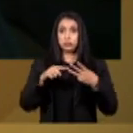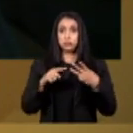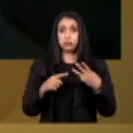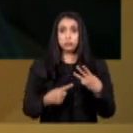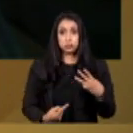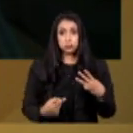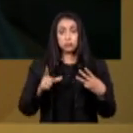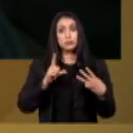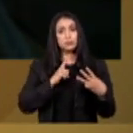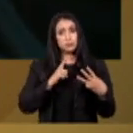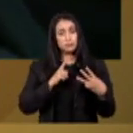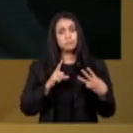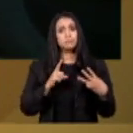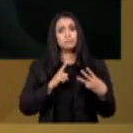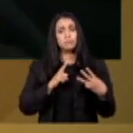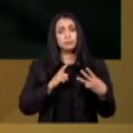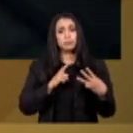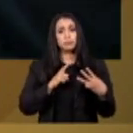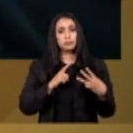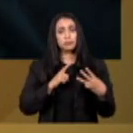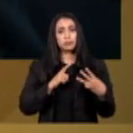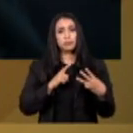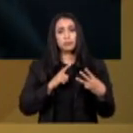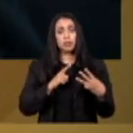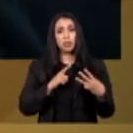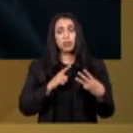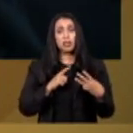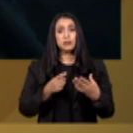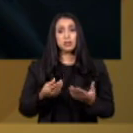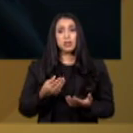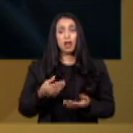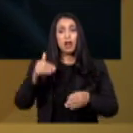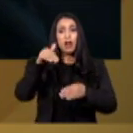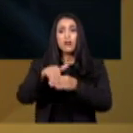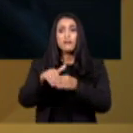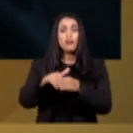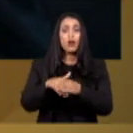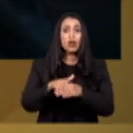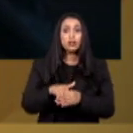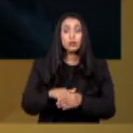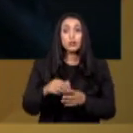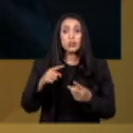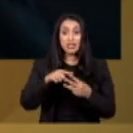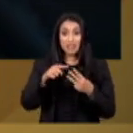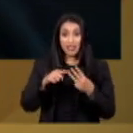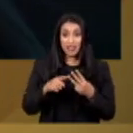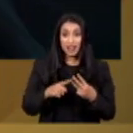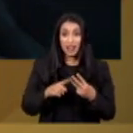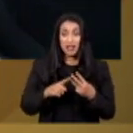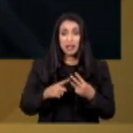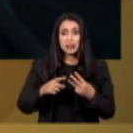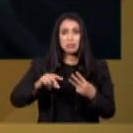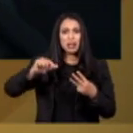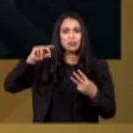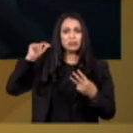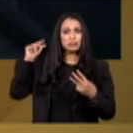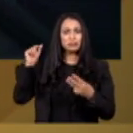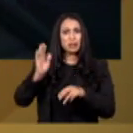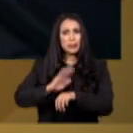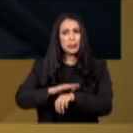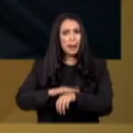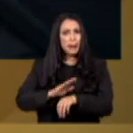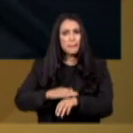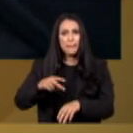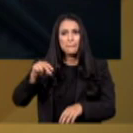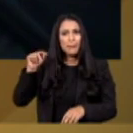devem ser disputados pelos pés mais antigos com as vezes numa interpretação